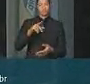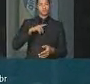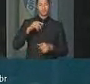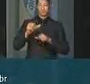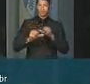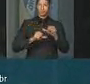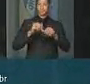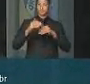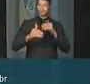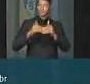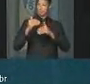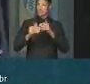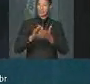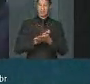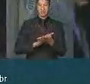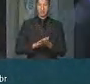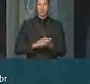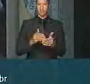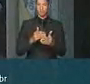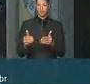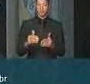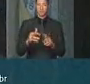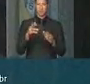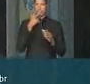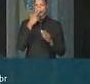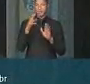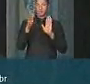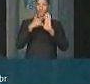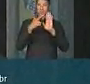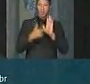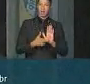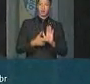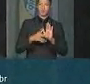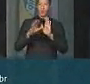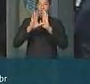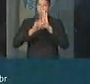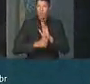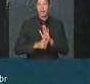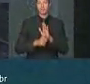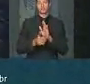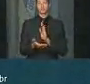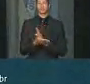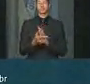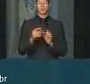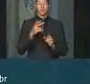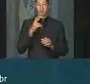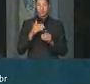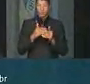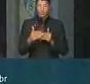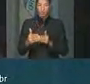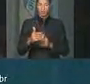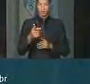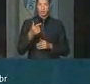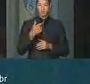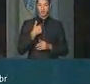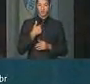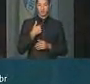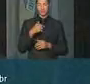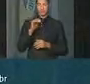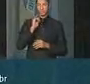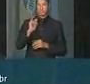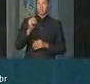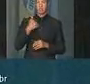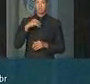rotina virou algo como regra do jogo roubar o dinheiro público parte eu disse